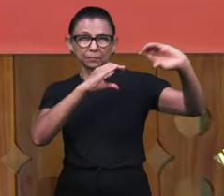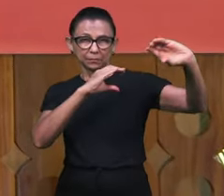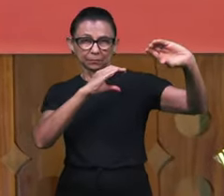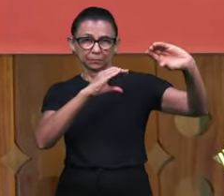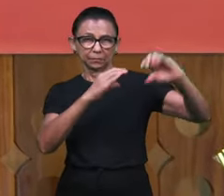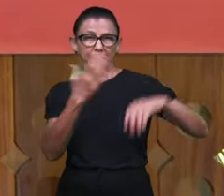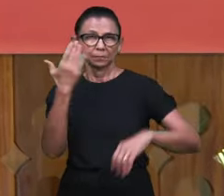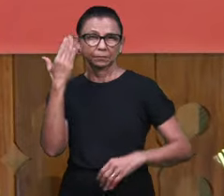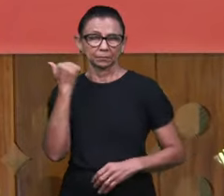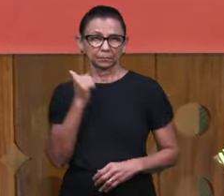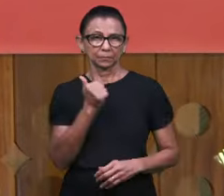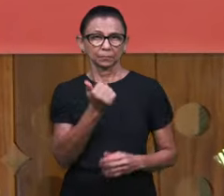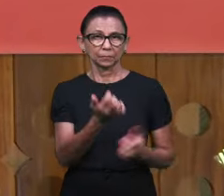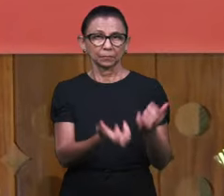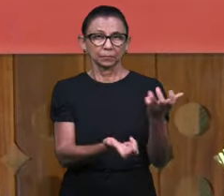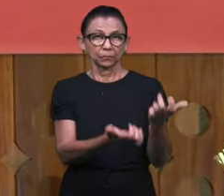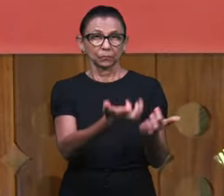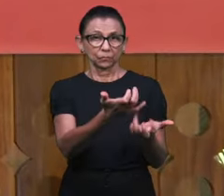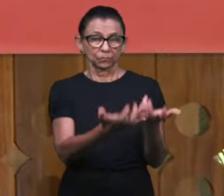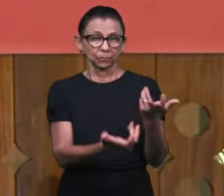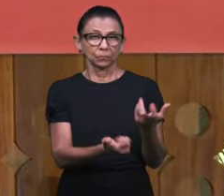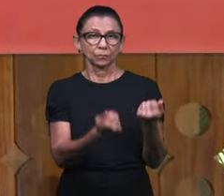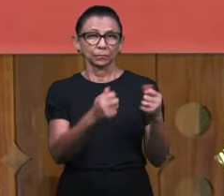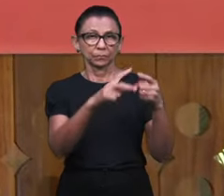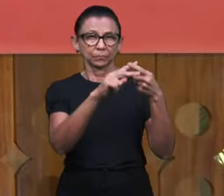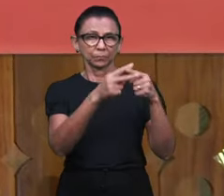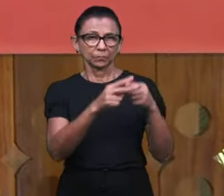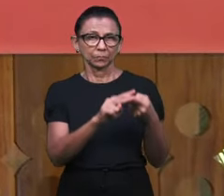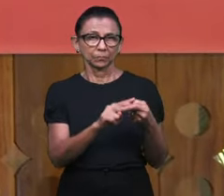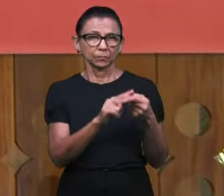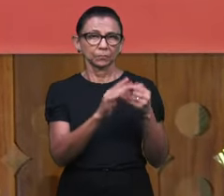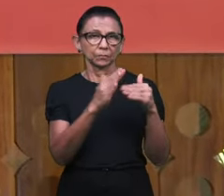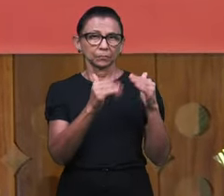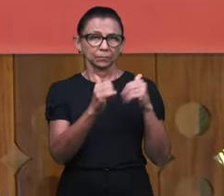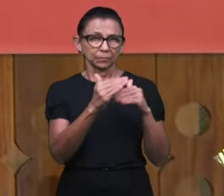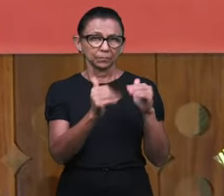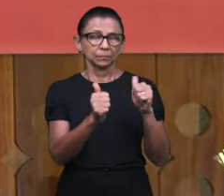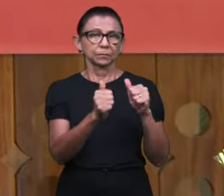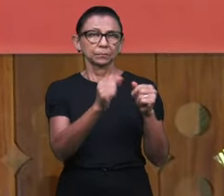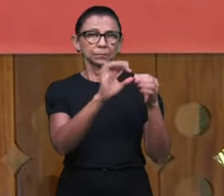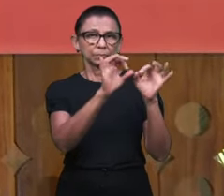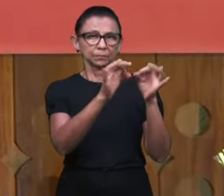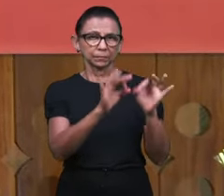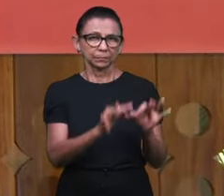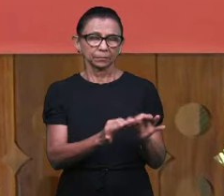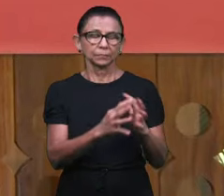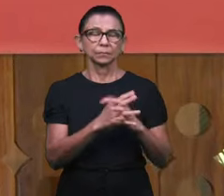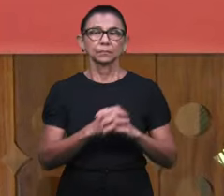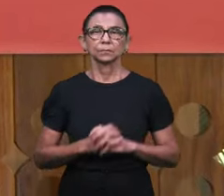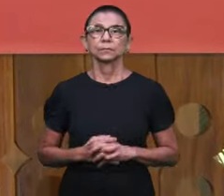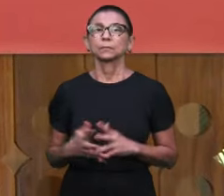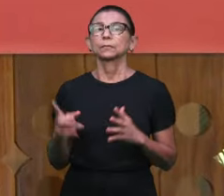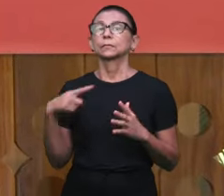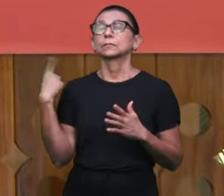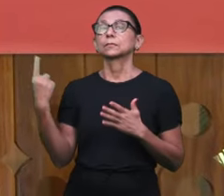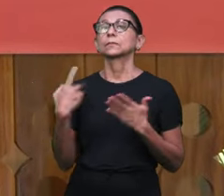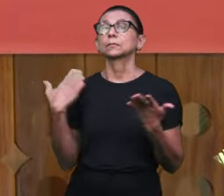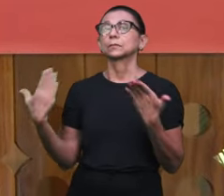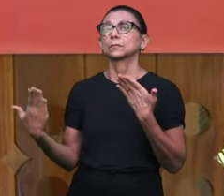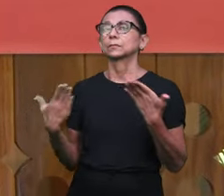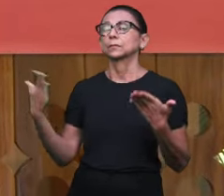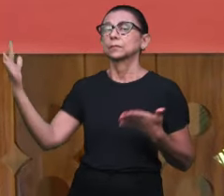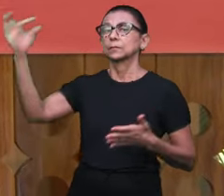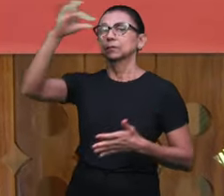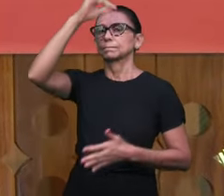o Espírito Santo, se não for batizado com o Espírito Santo, você não é a boca do Senhor, é a sua boca